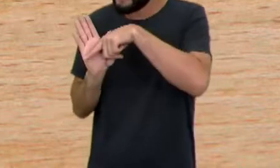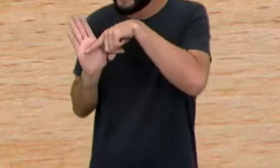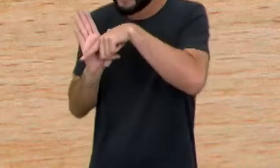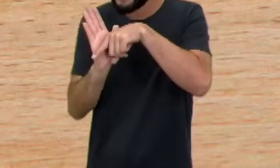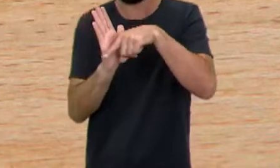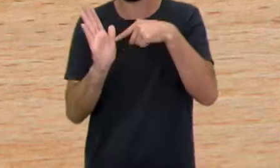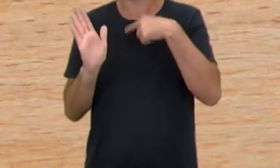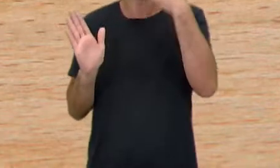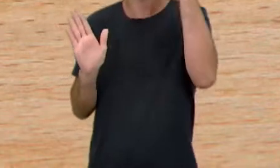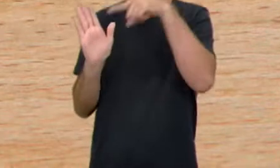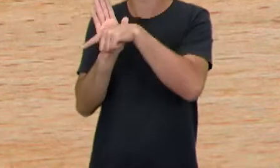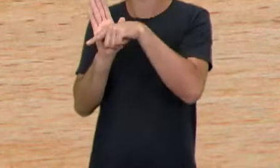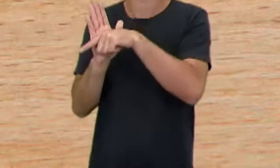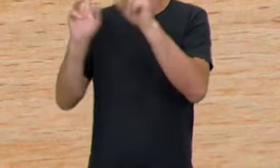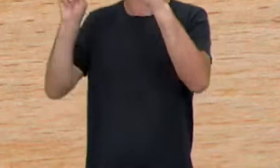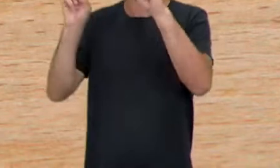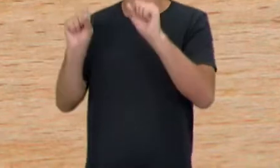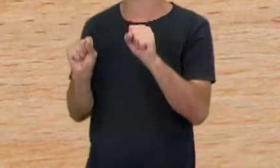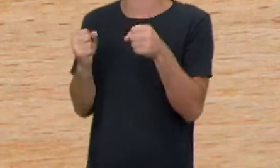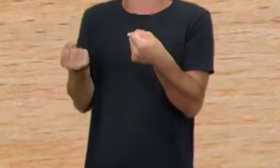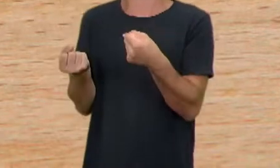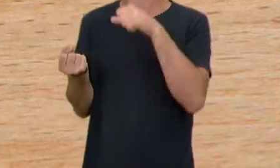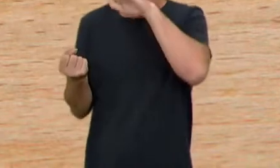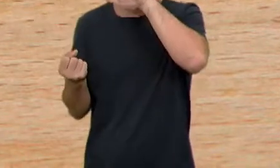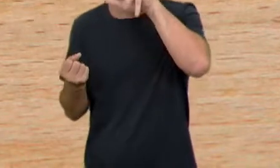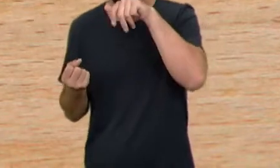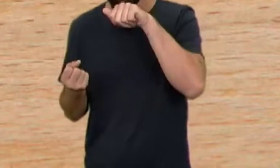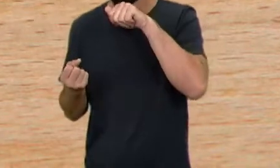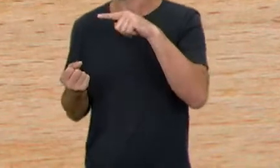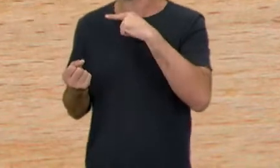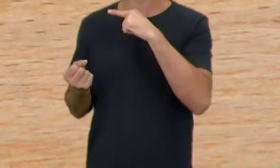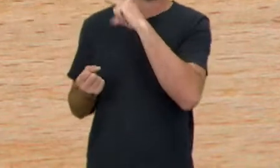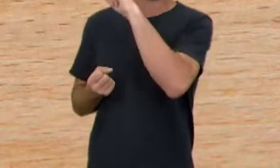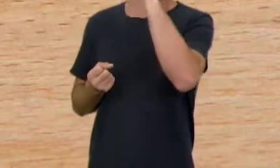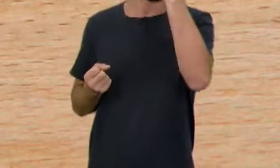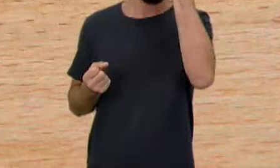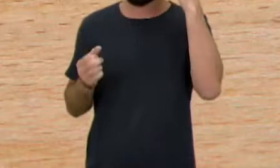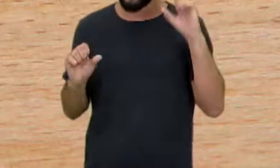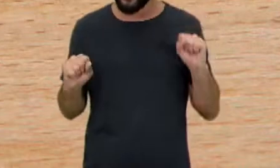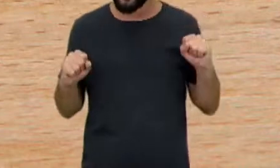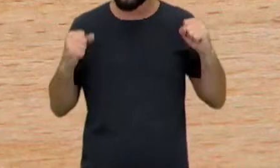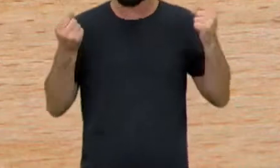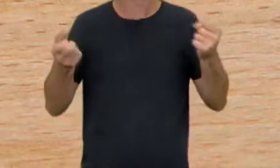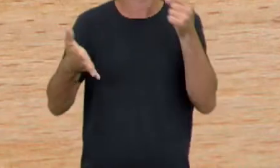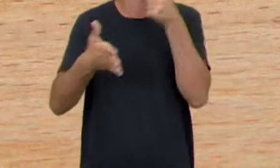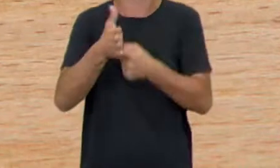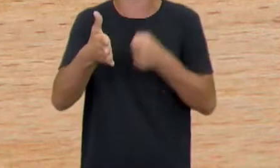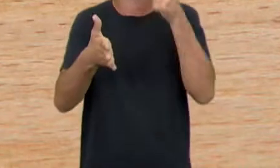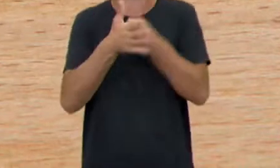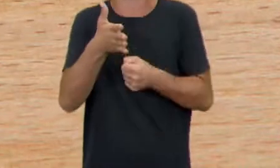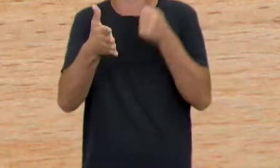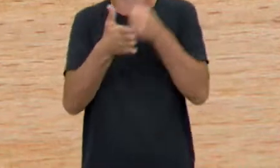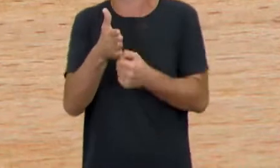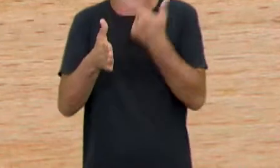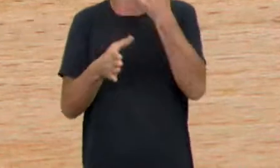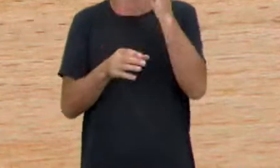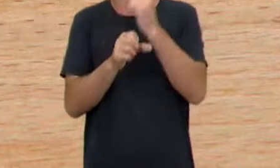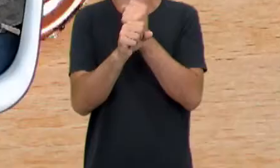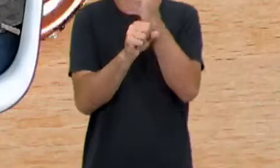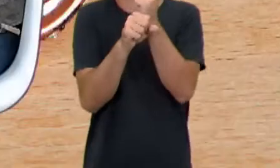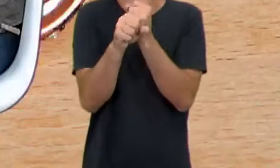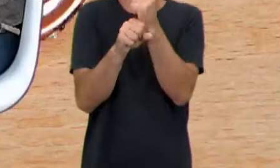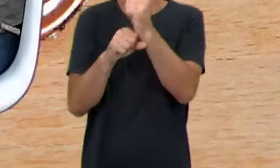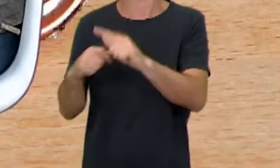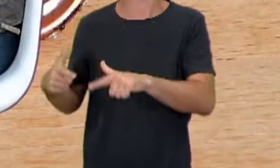avançada, já tinha um contexto, já tinha gente muito guerreira que defendia animal já há 20 anos, então assim, foi muito interessante